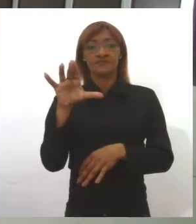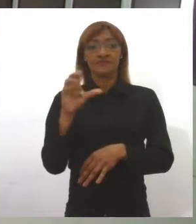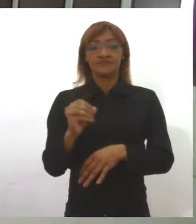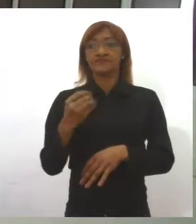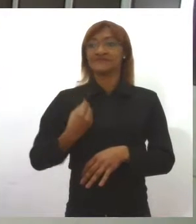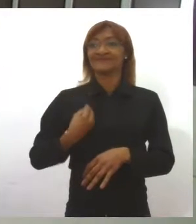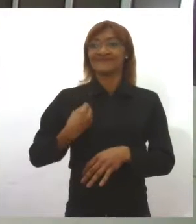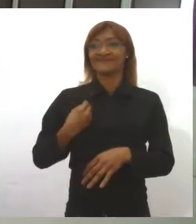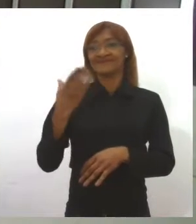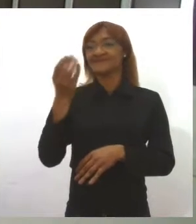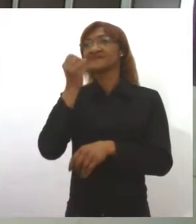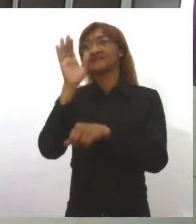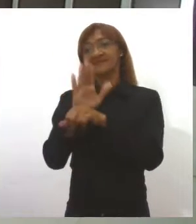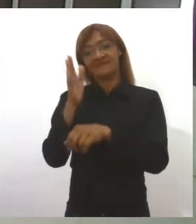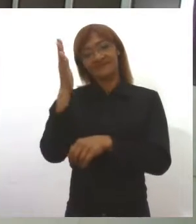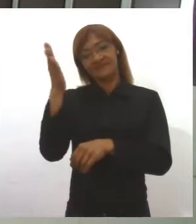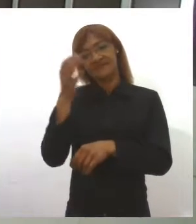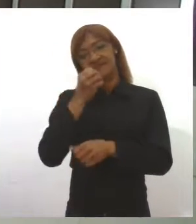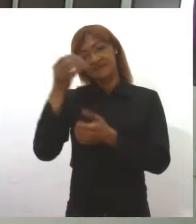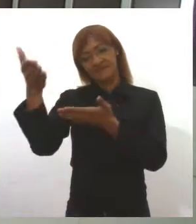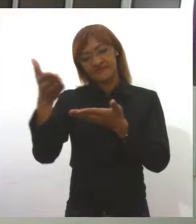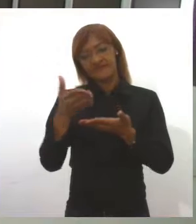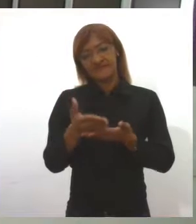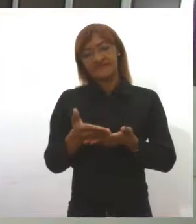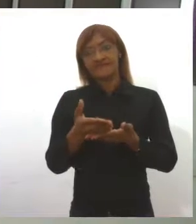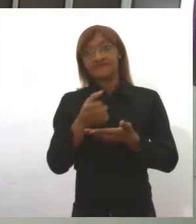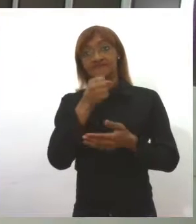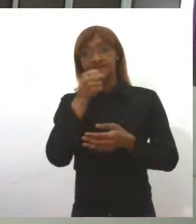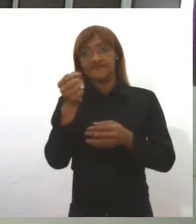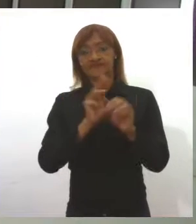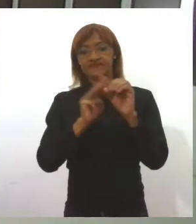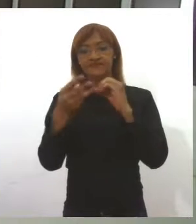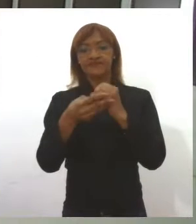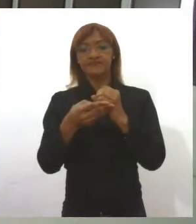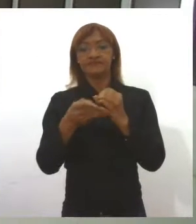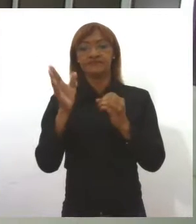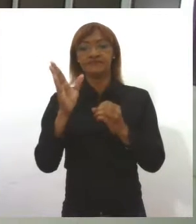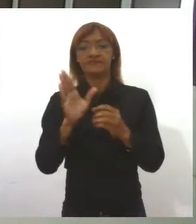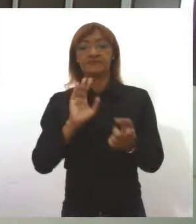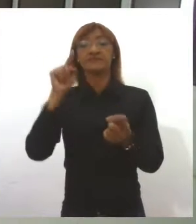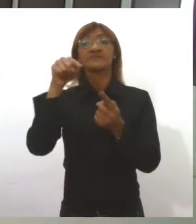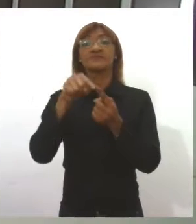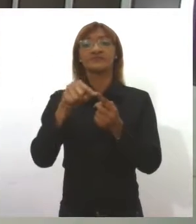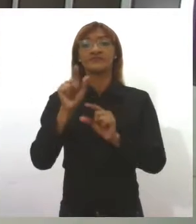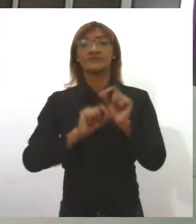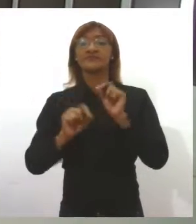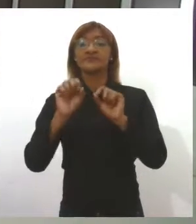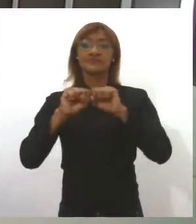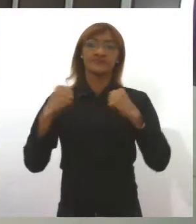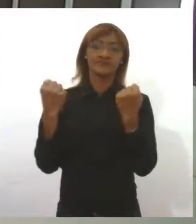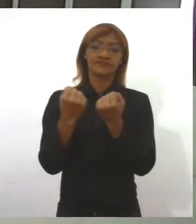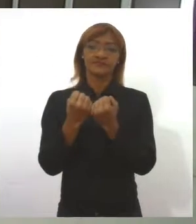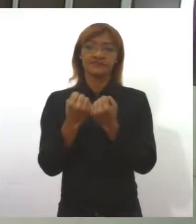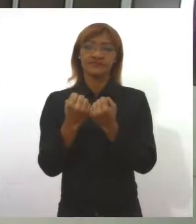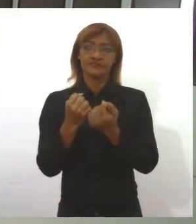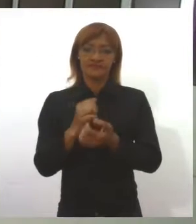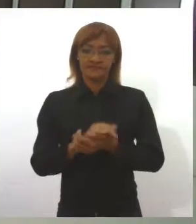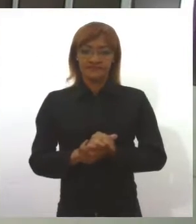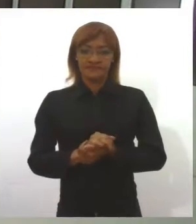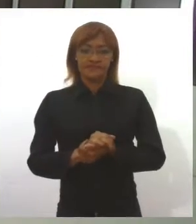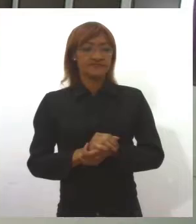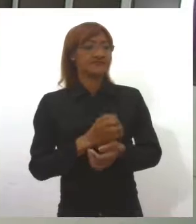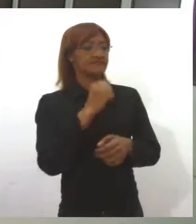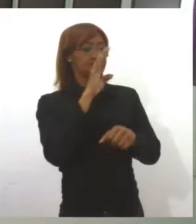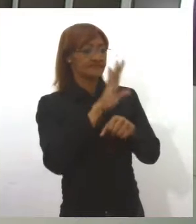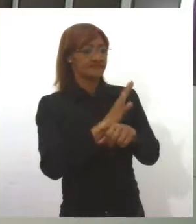aqui com a gente. Boa tarde, Silvio. Seja bem-vindo ao Jornal da Lese, segunda edição. Qual o objetivo desse seminário, Silvio? Conta pra gente. Boa tarde,